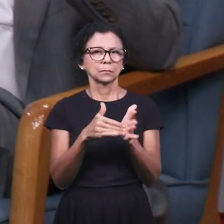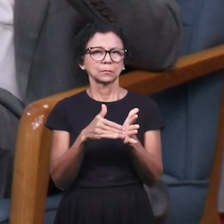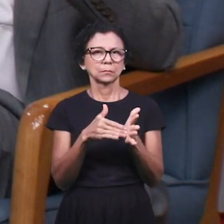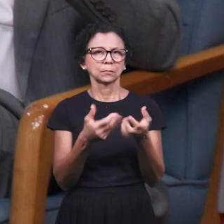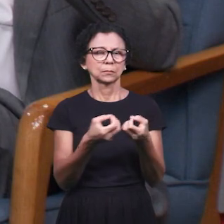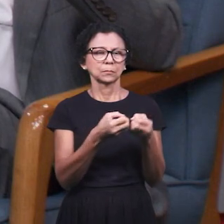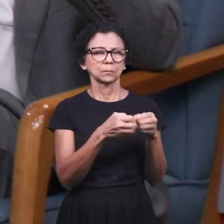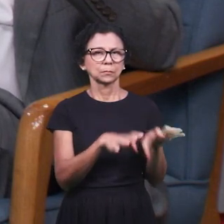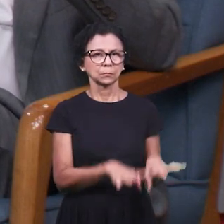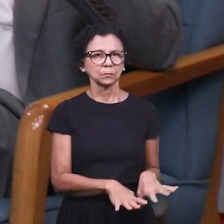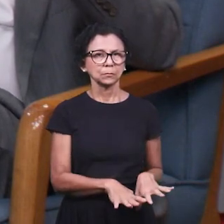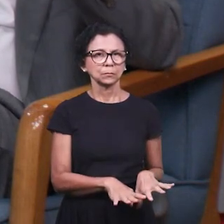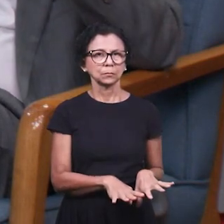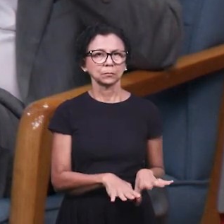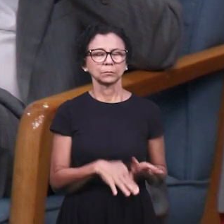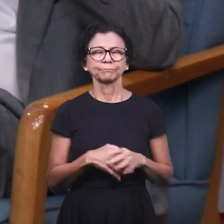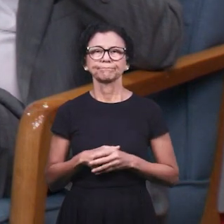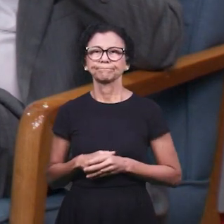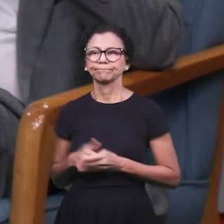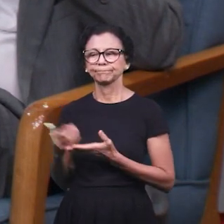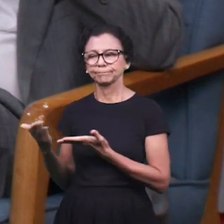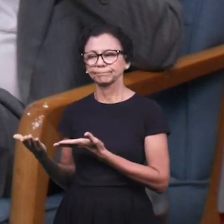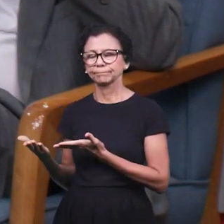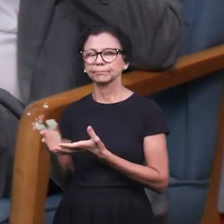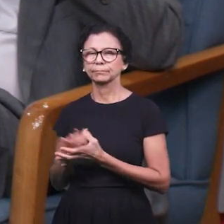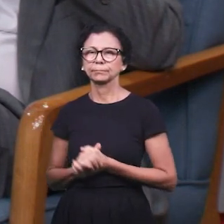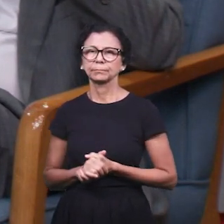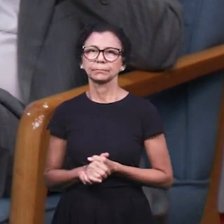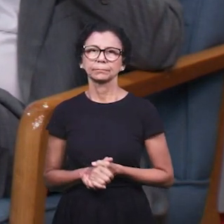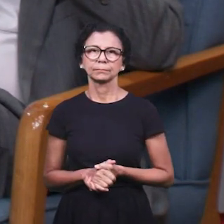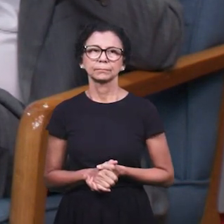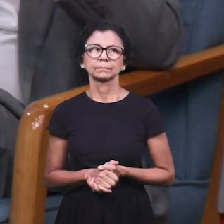ou prejudicar aquela interpretação.